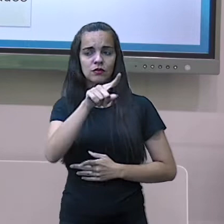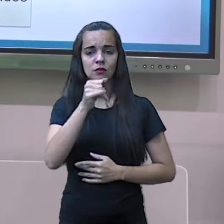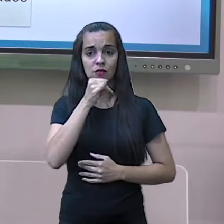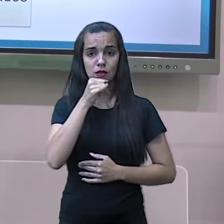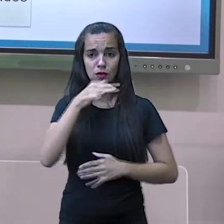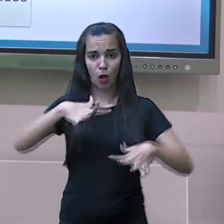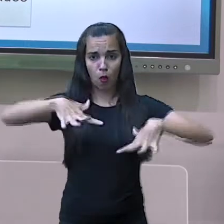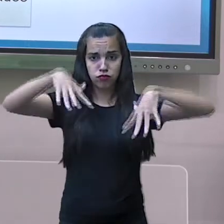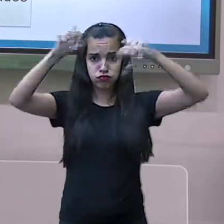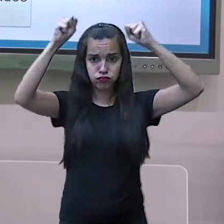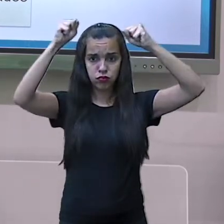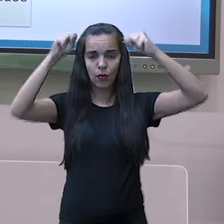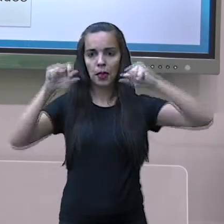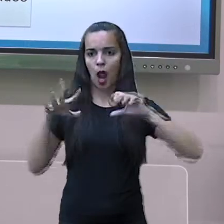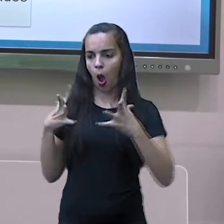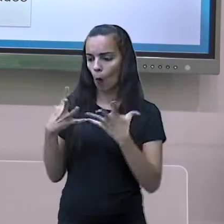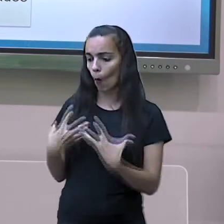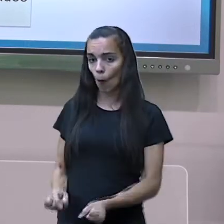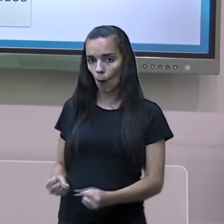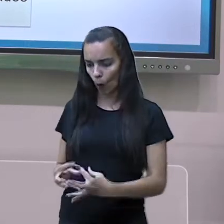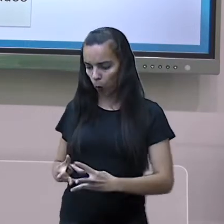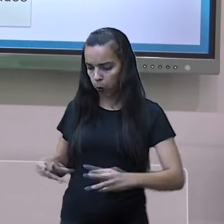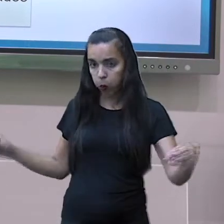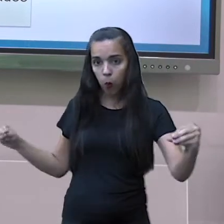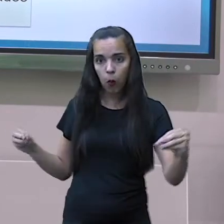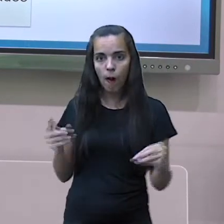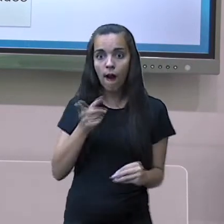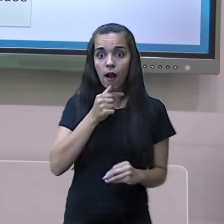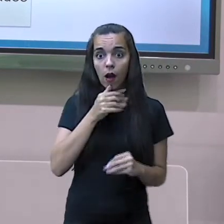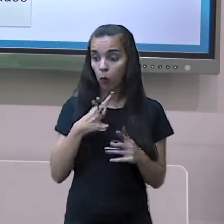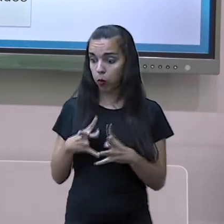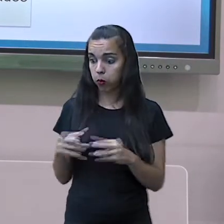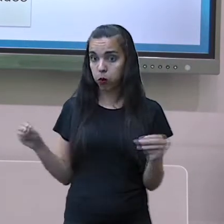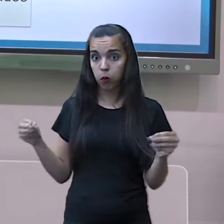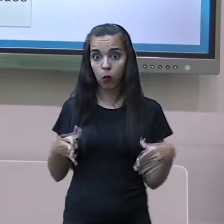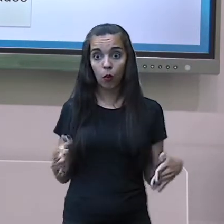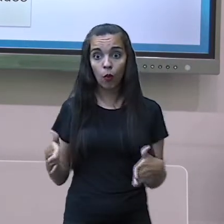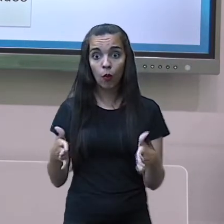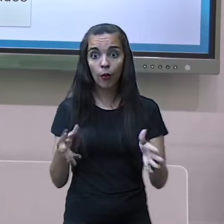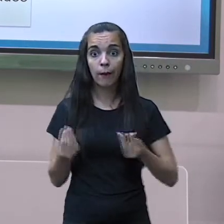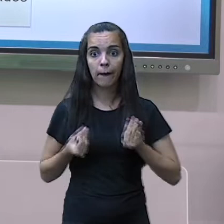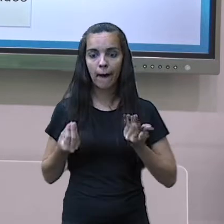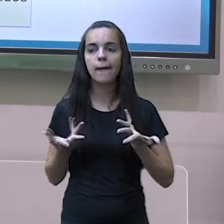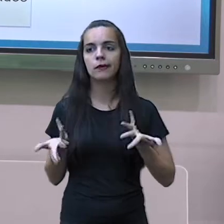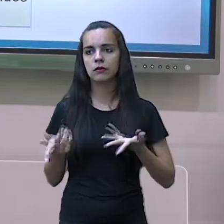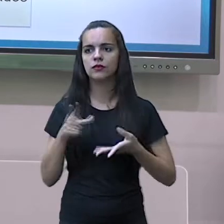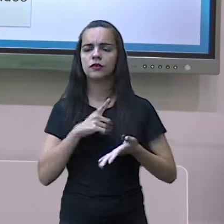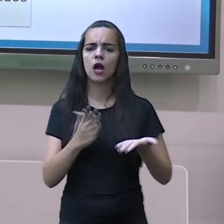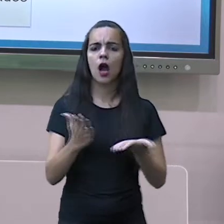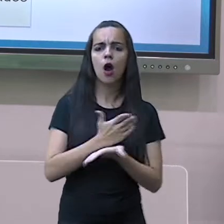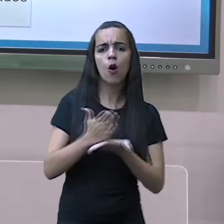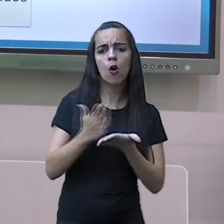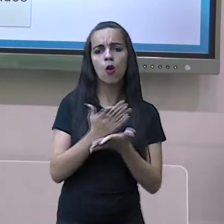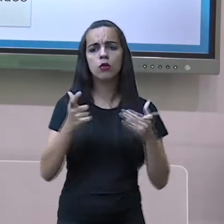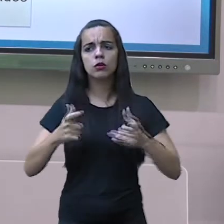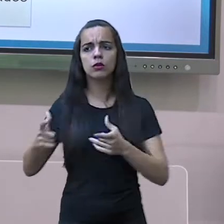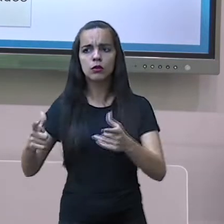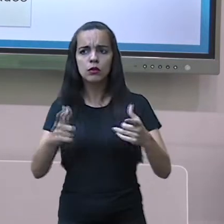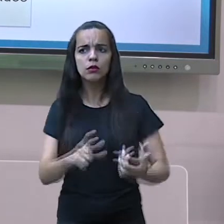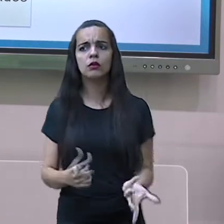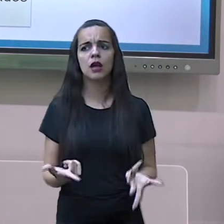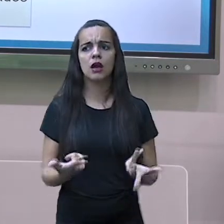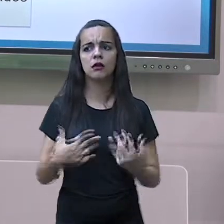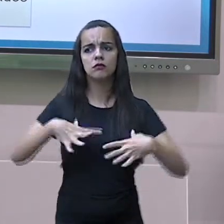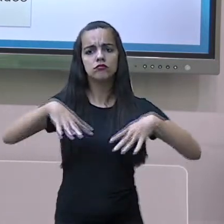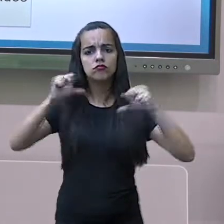da estiagem. Tranquilo? E também existem ações humanas que podem